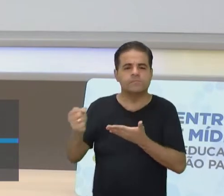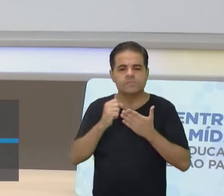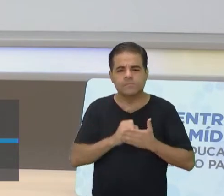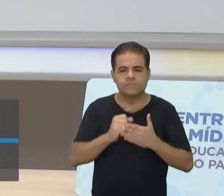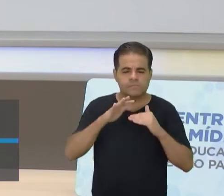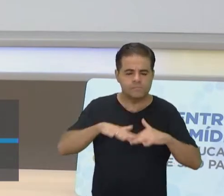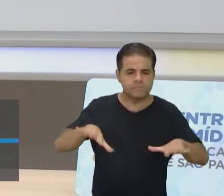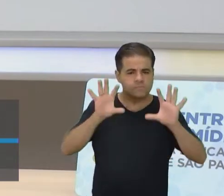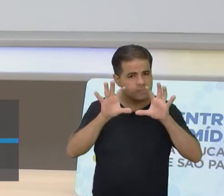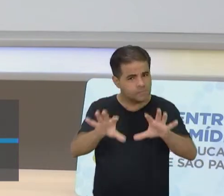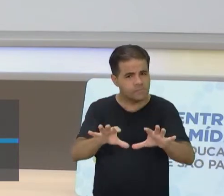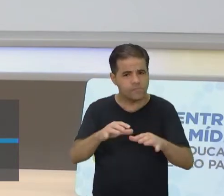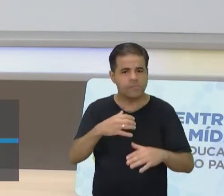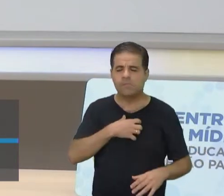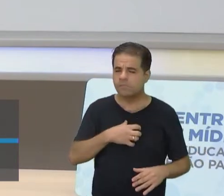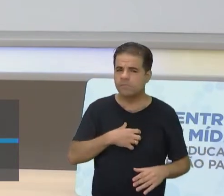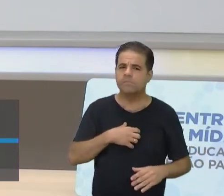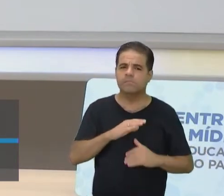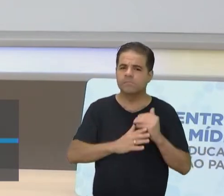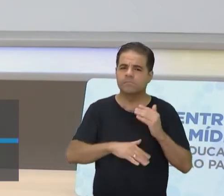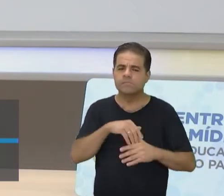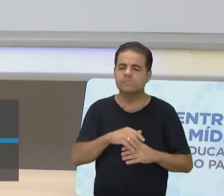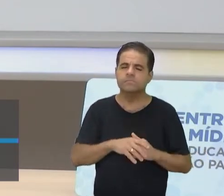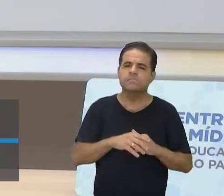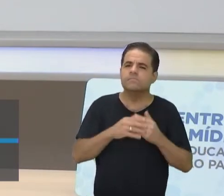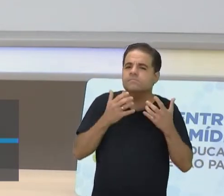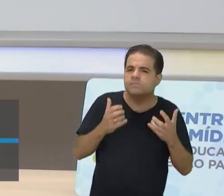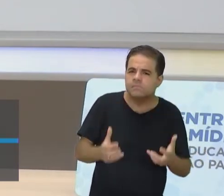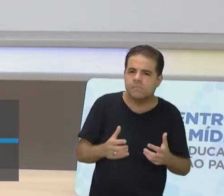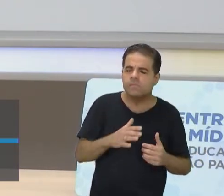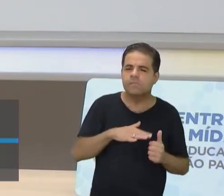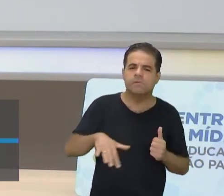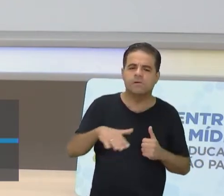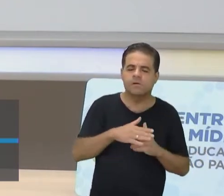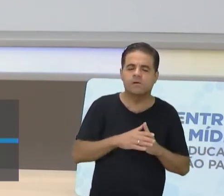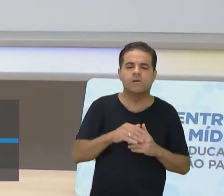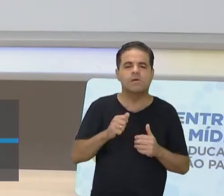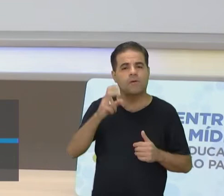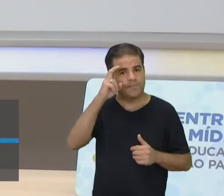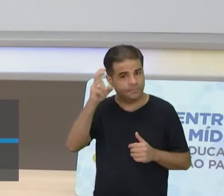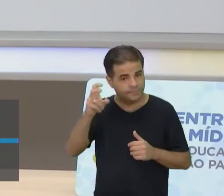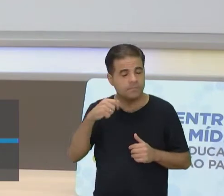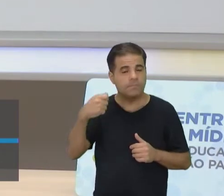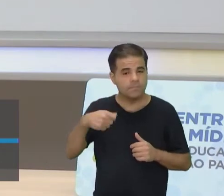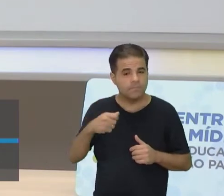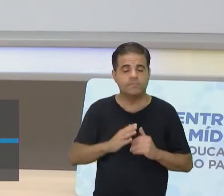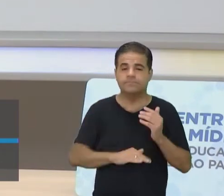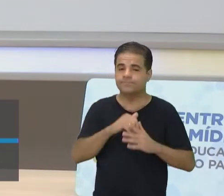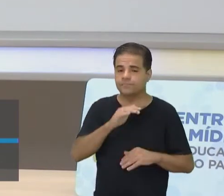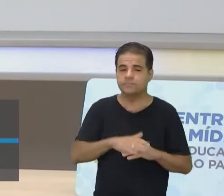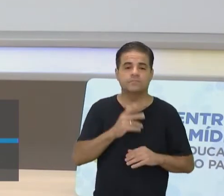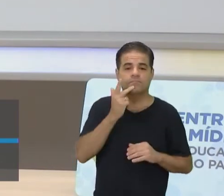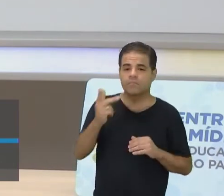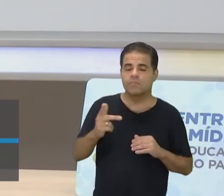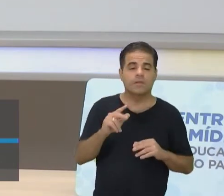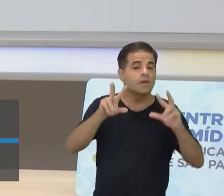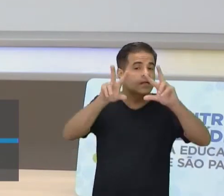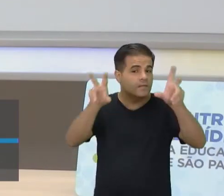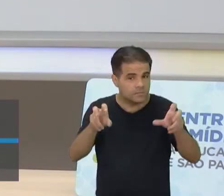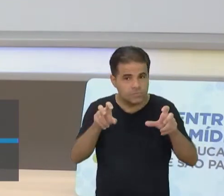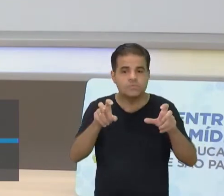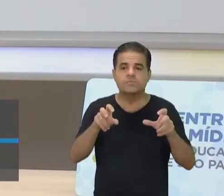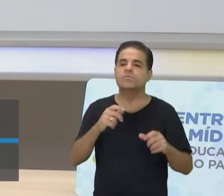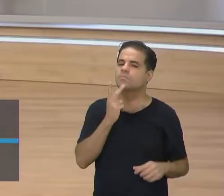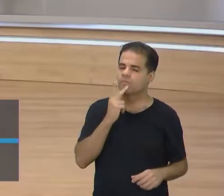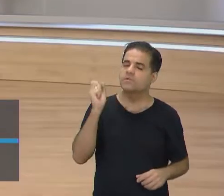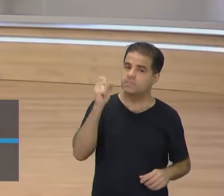uma forma bem crua e tem que ser inteligente, porque às vezes você pensa que não estão falando daquele assunto, mas estão